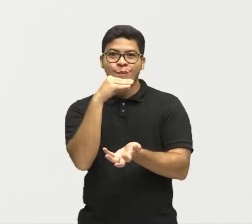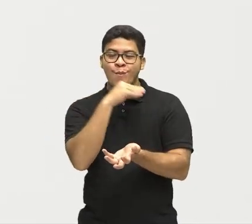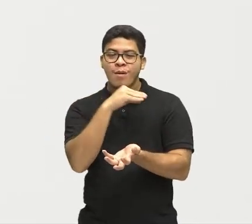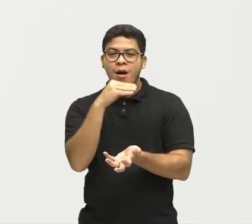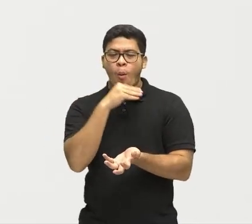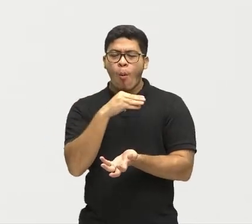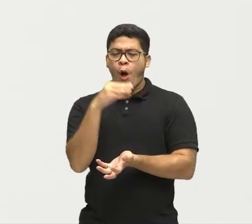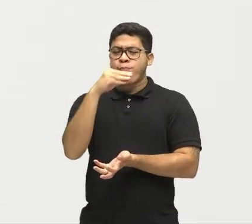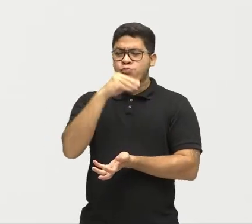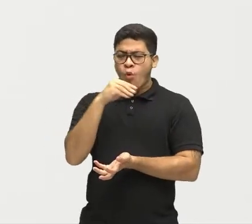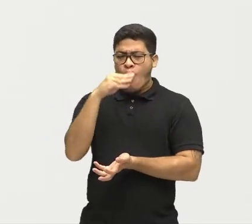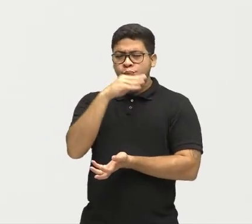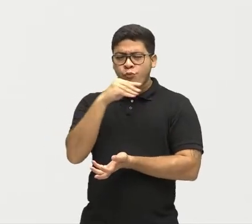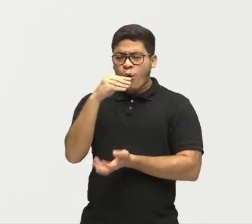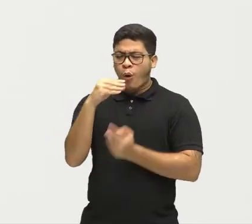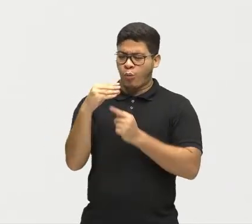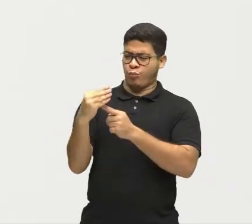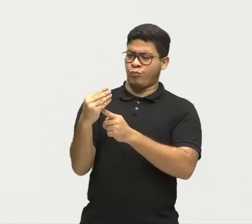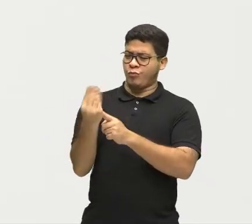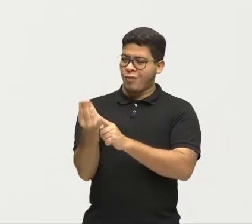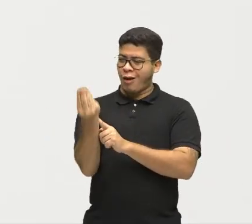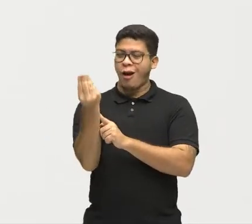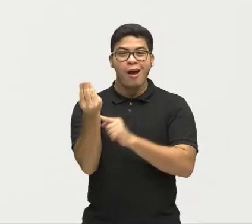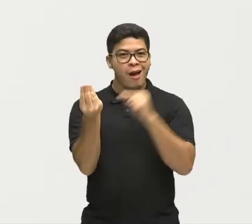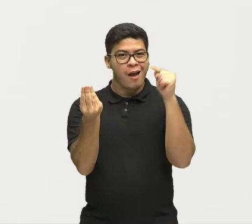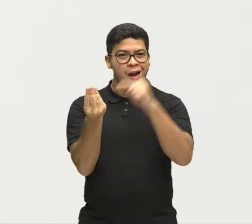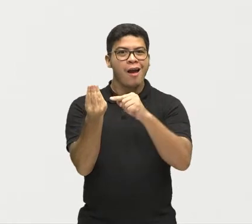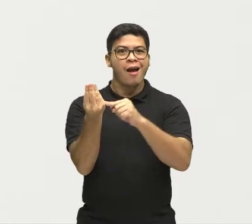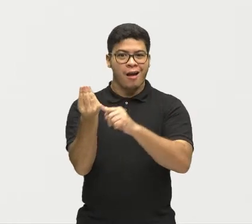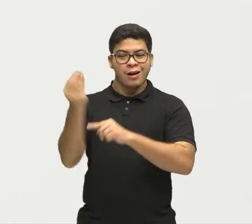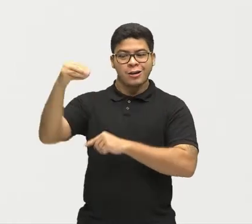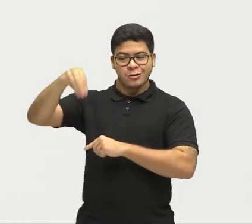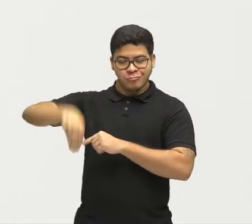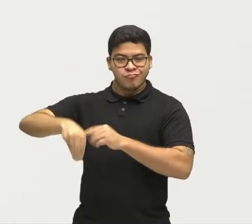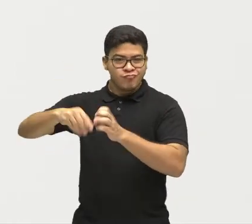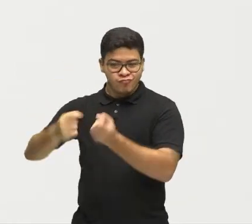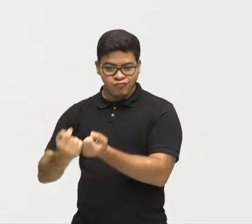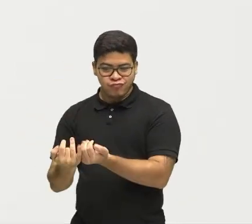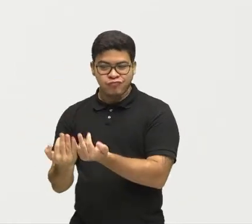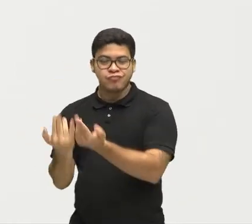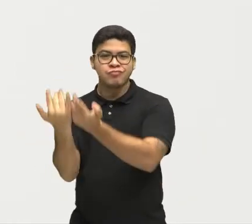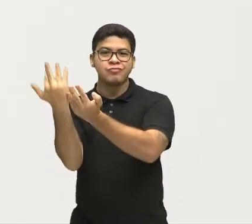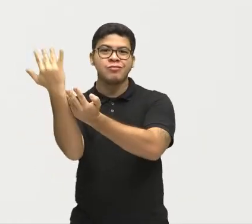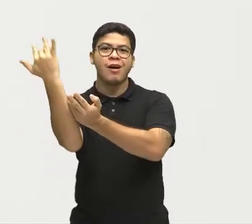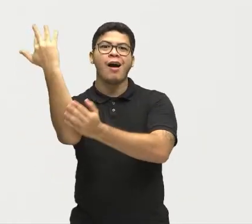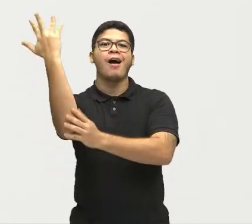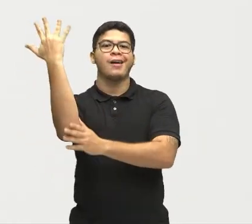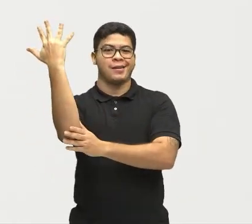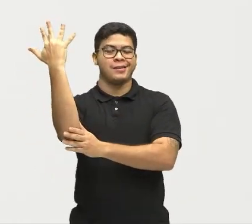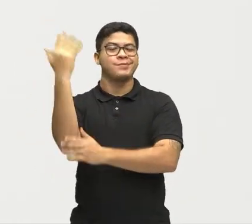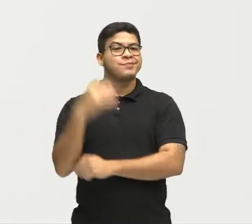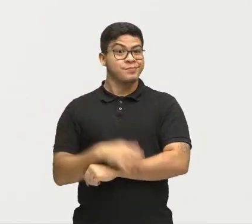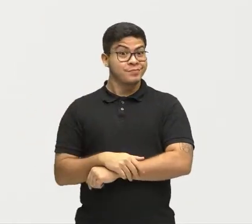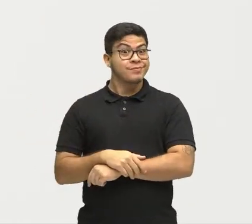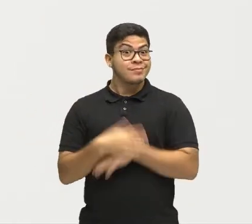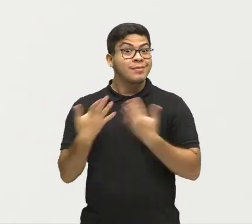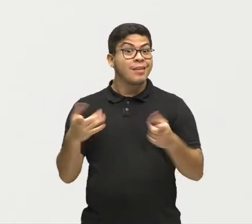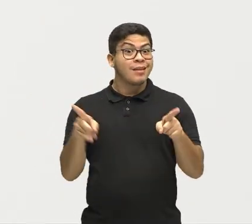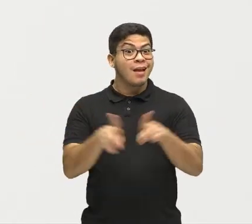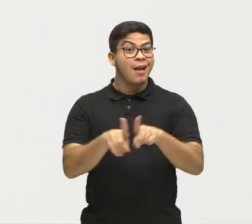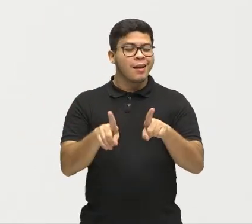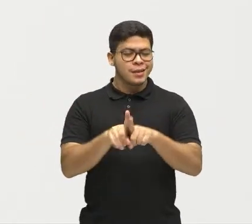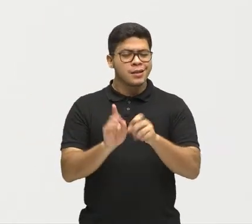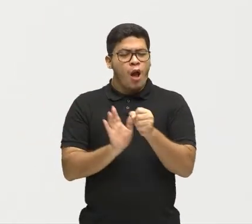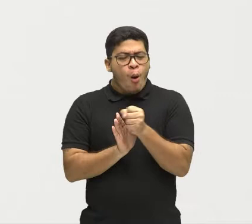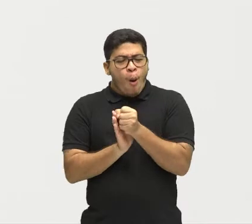são esses órgãos que, além disso, né, estão ali protegidos pelo fruto e também são